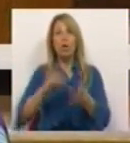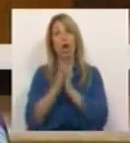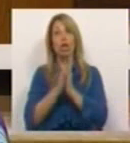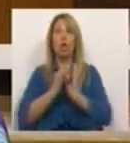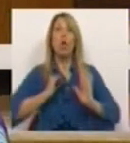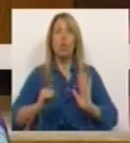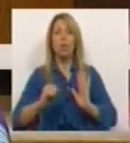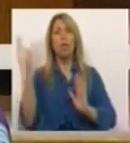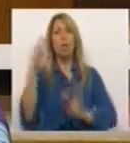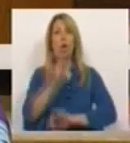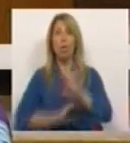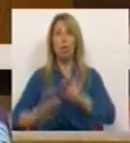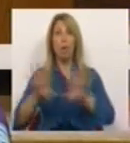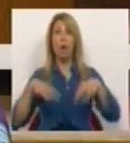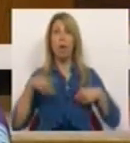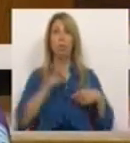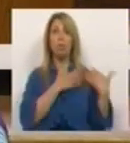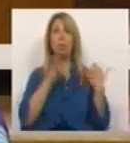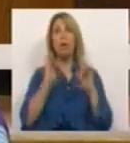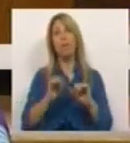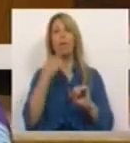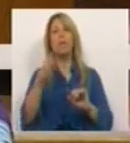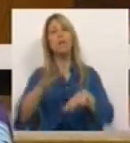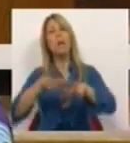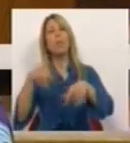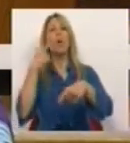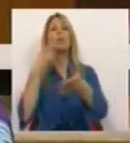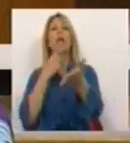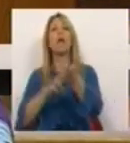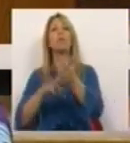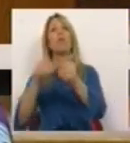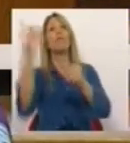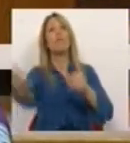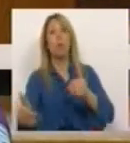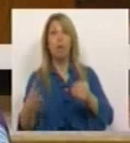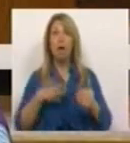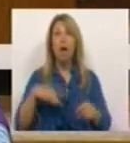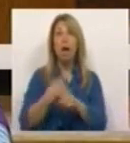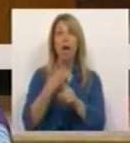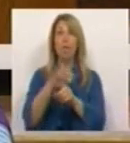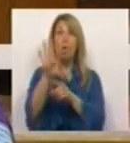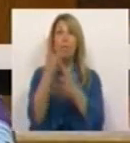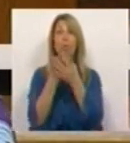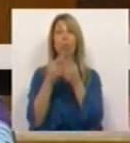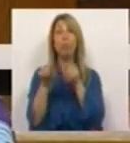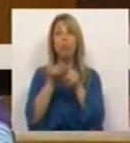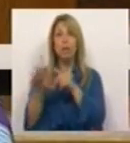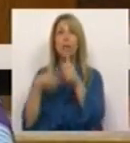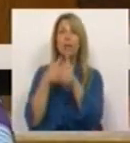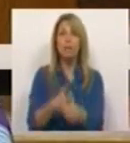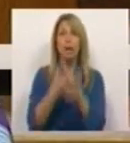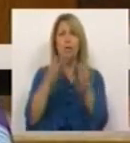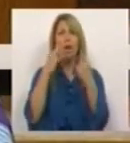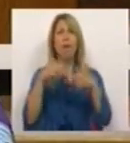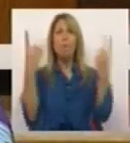assume as suas responsabilidades, atribuindo-as a fatores externos, como pretende prosseguir as mesmas opções políticas que já